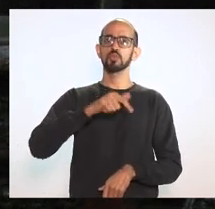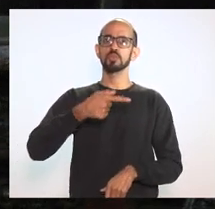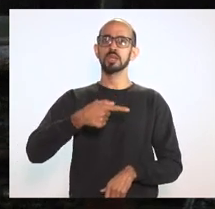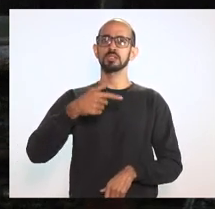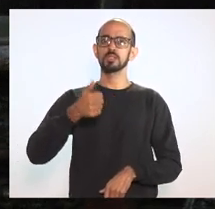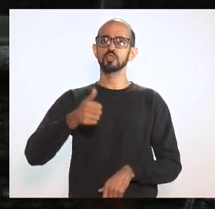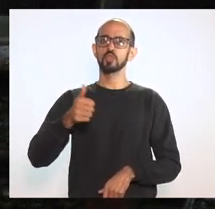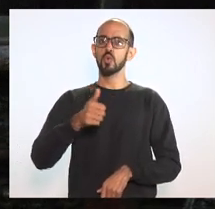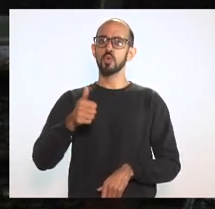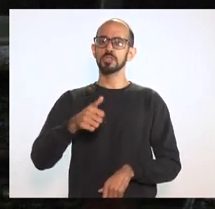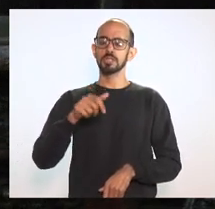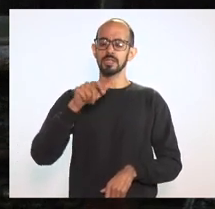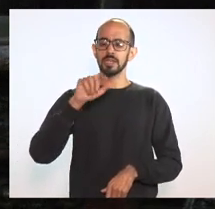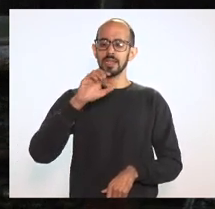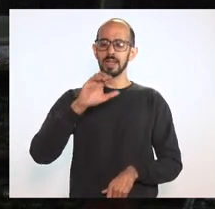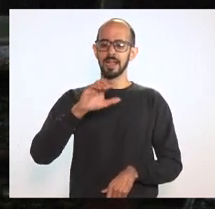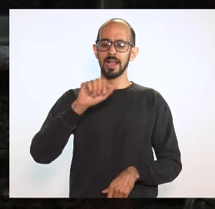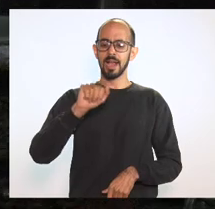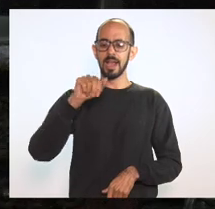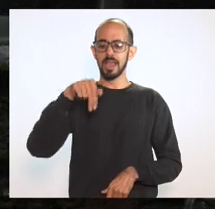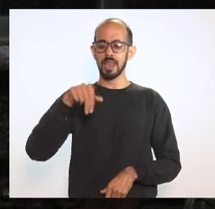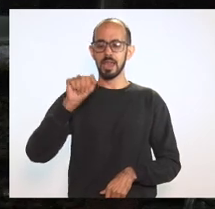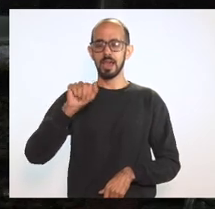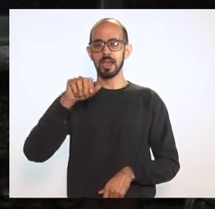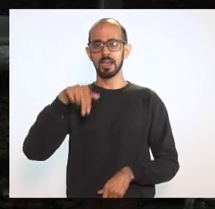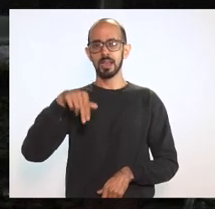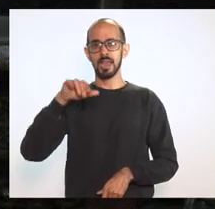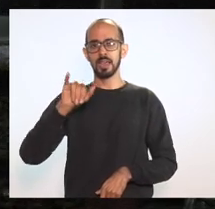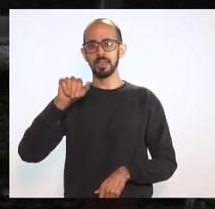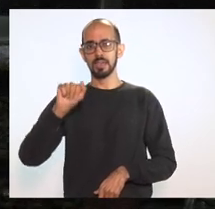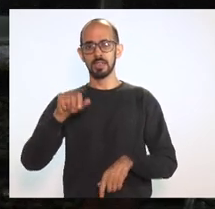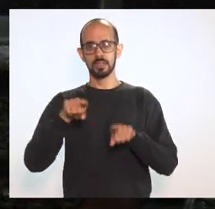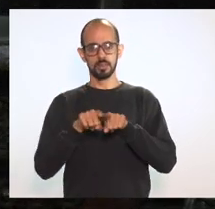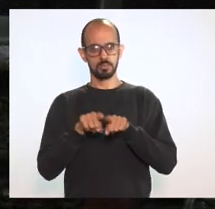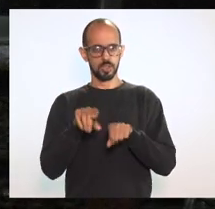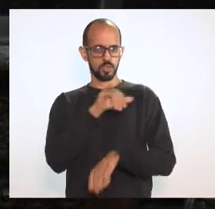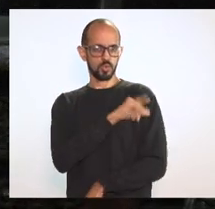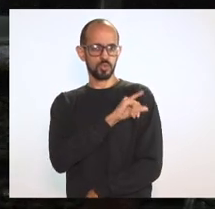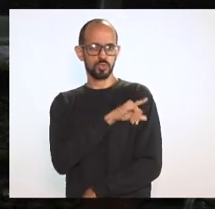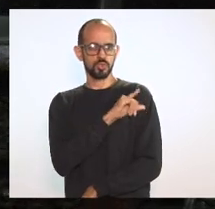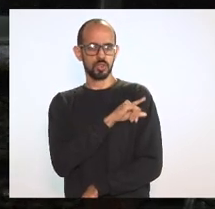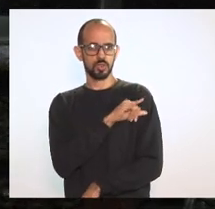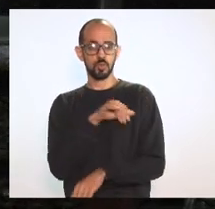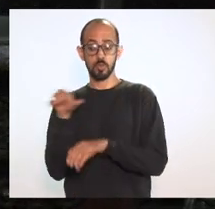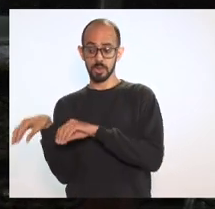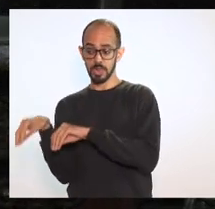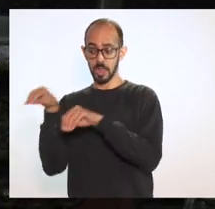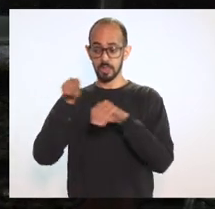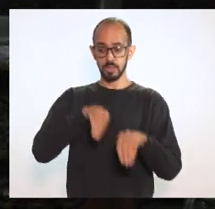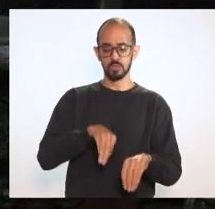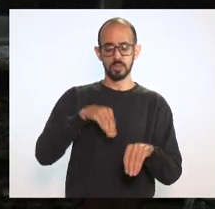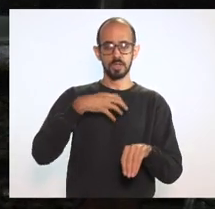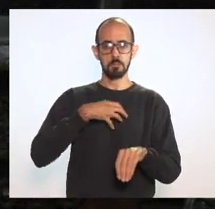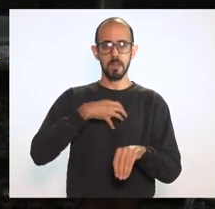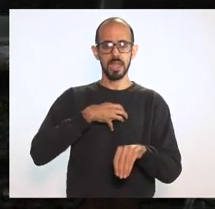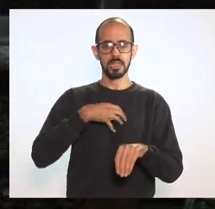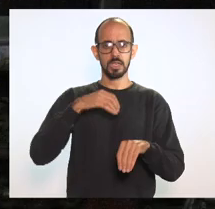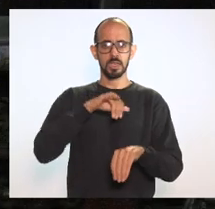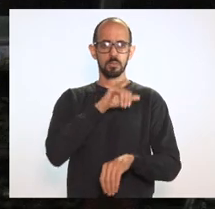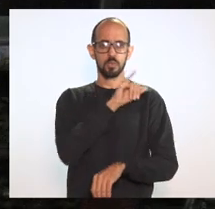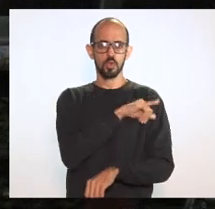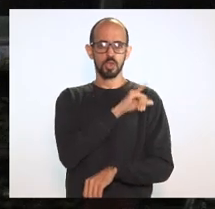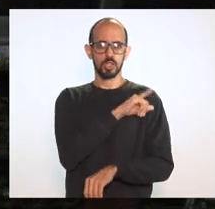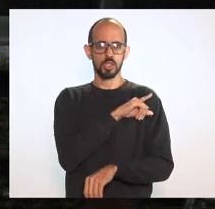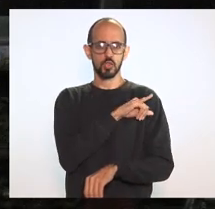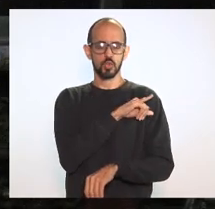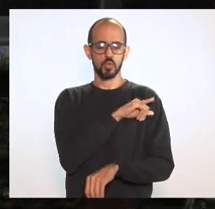no Rio de Janeiro. Na transferência da capital federal da Bahia para o Sudeste, cria-se em 1763 o Arsenal